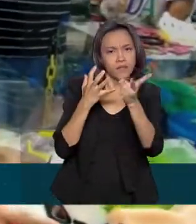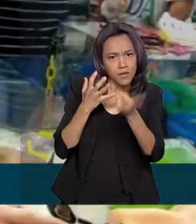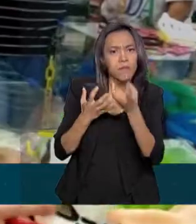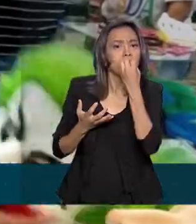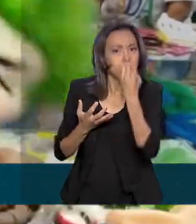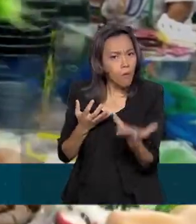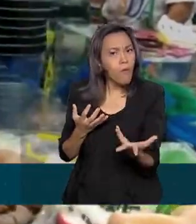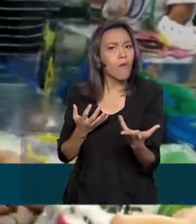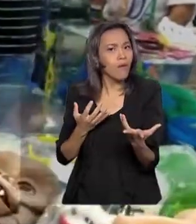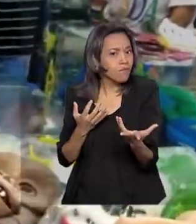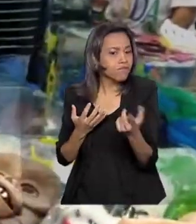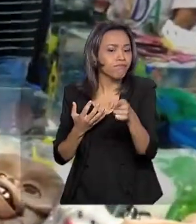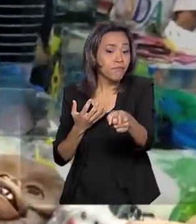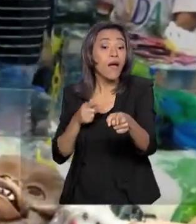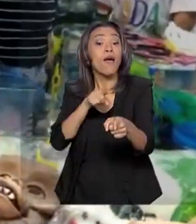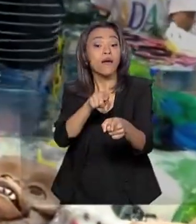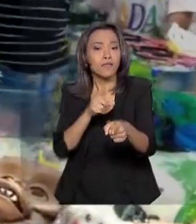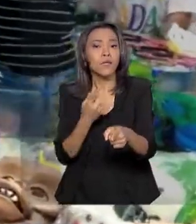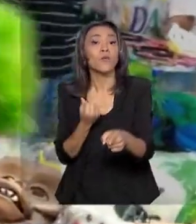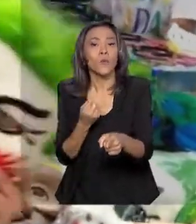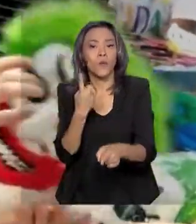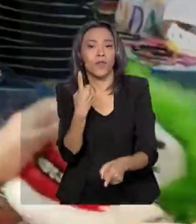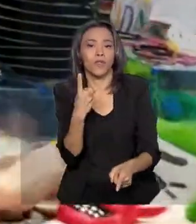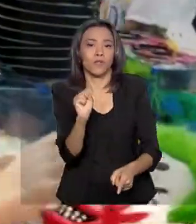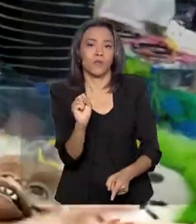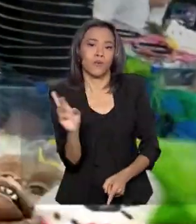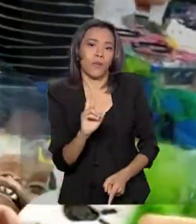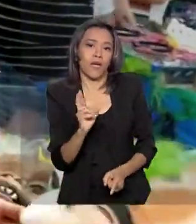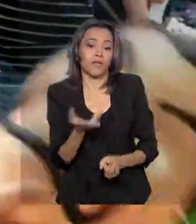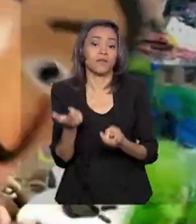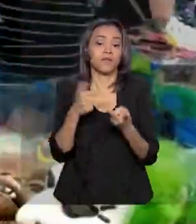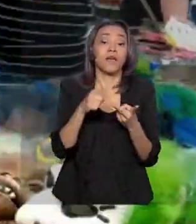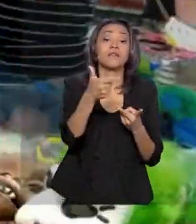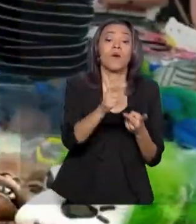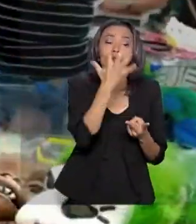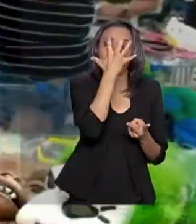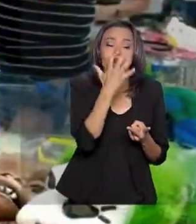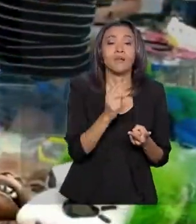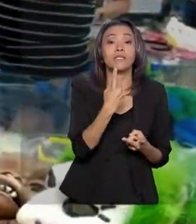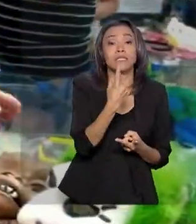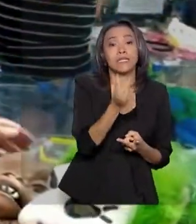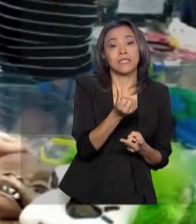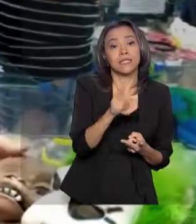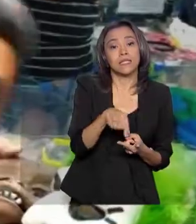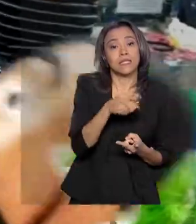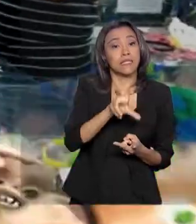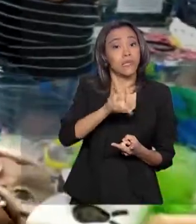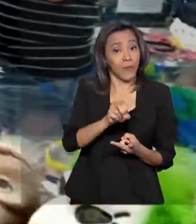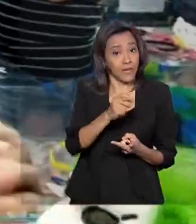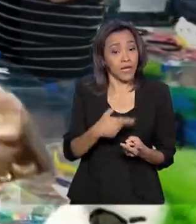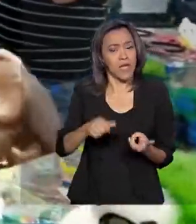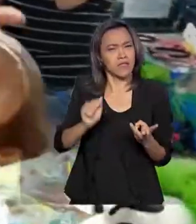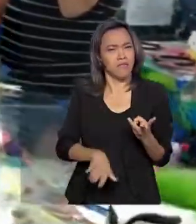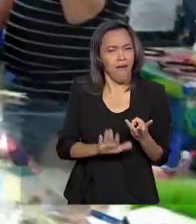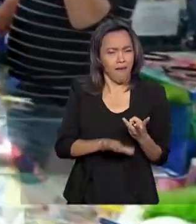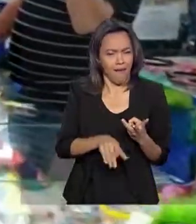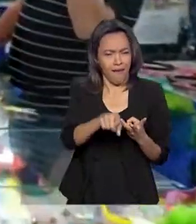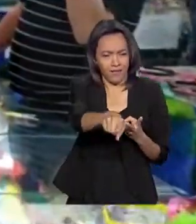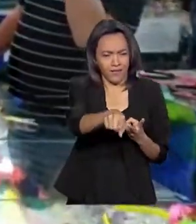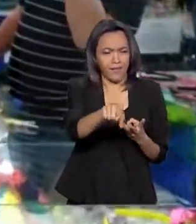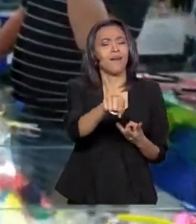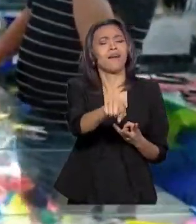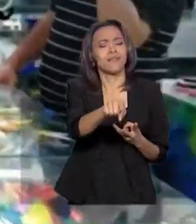carnaval. Essa aqui custa R$ 18,00, esta outra R$ 16,50 e a mais barata, essa